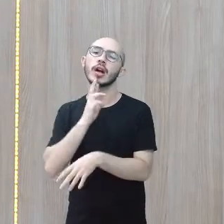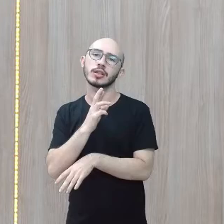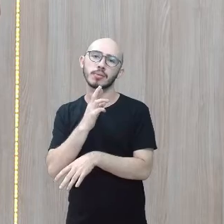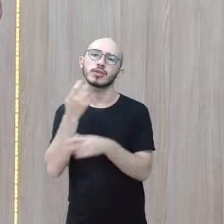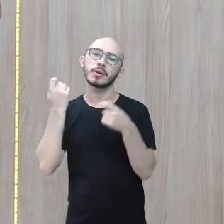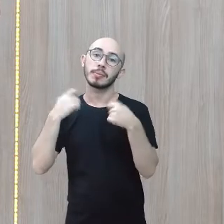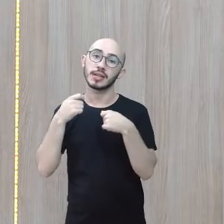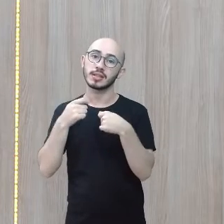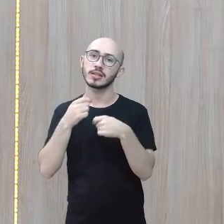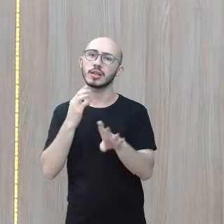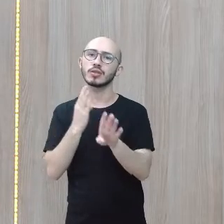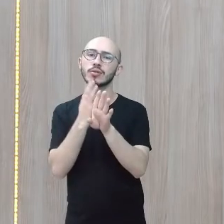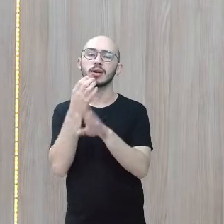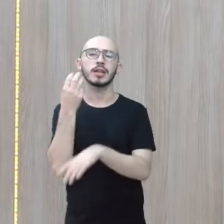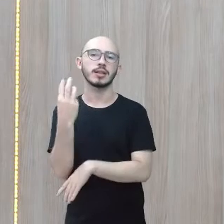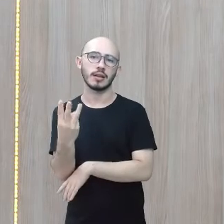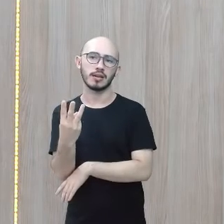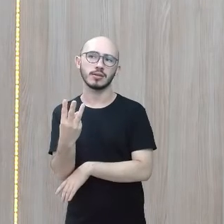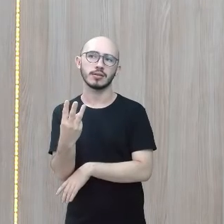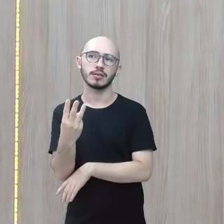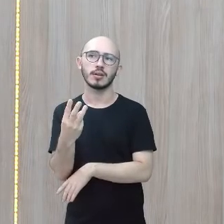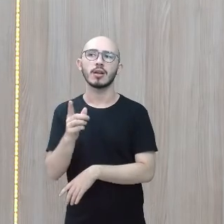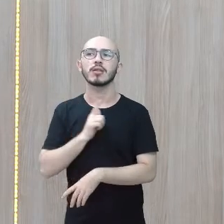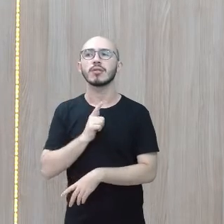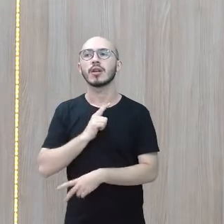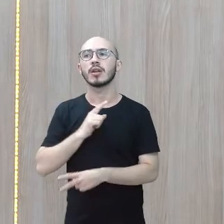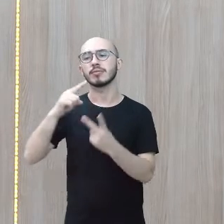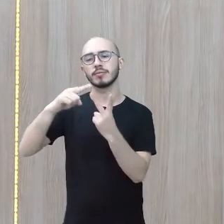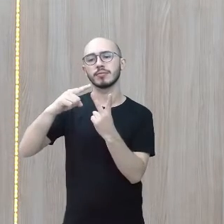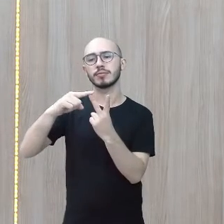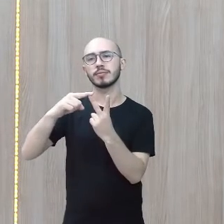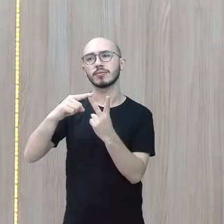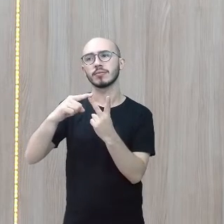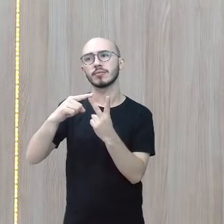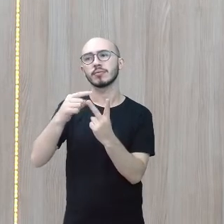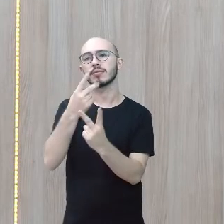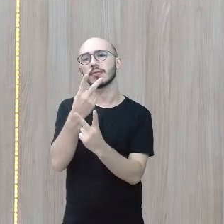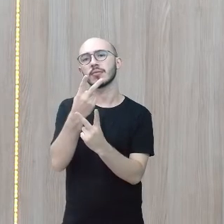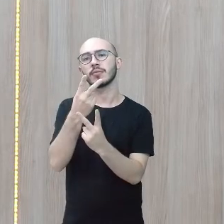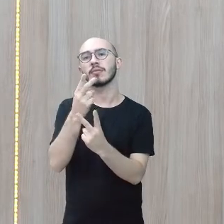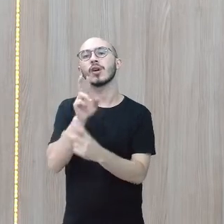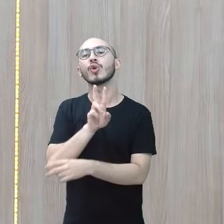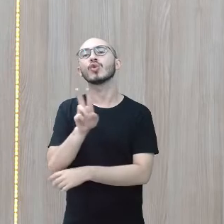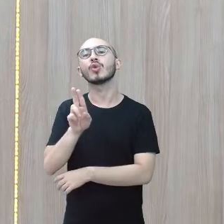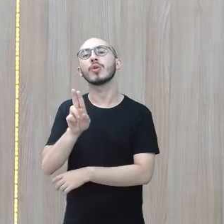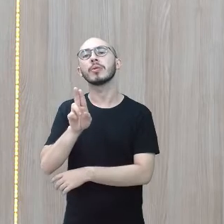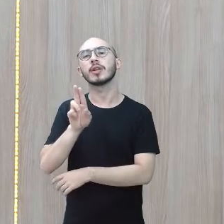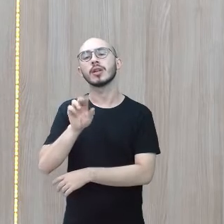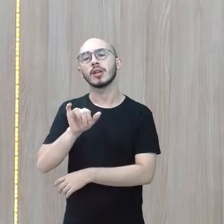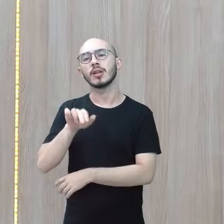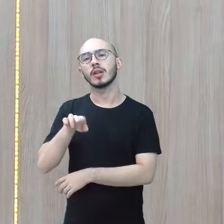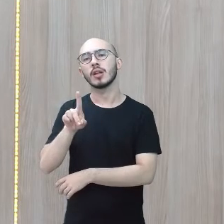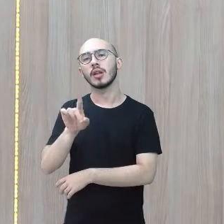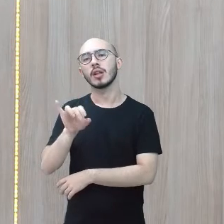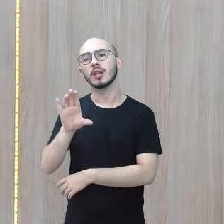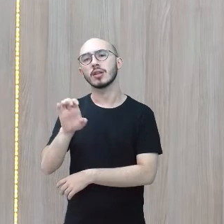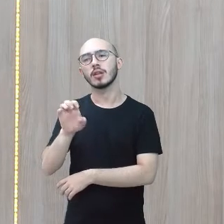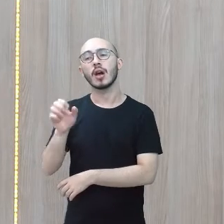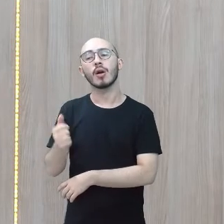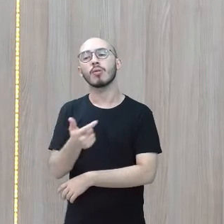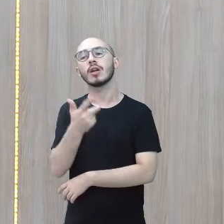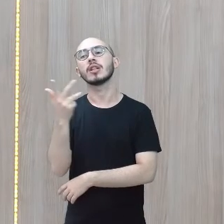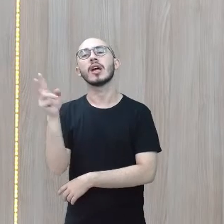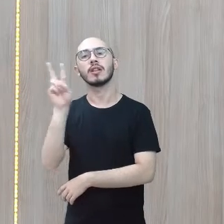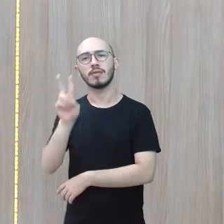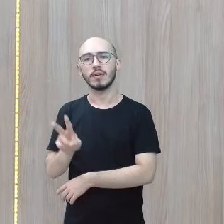3. A gente vai utilizar esse númerozinho aí em cima, que a gente vai chamar de índice, de acordo com a quantidade de vezes que o